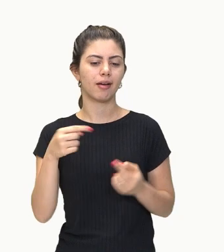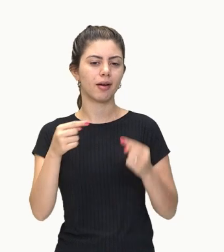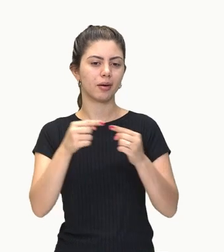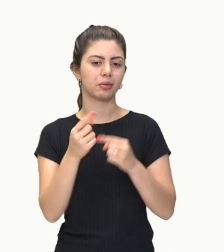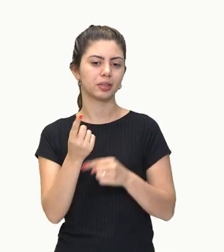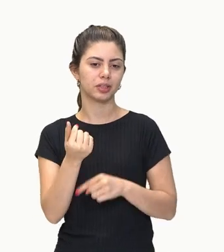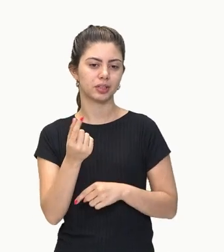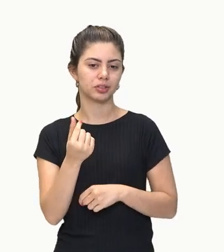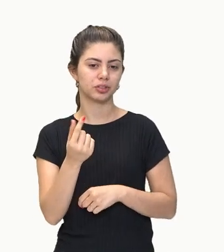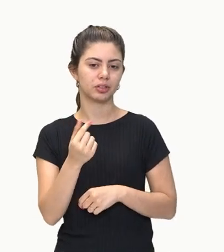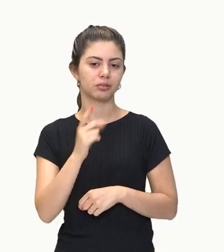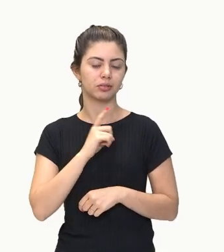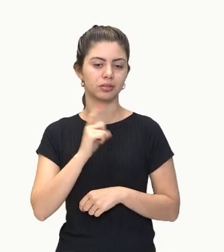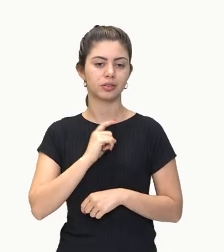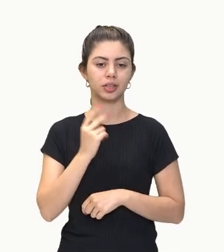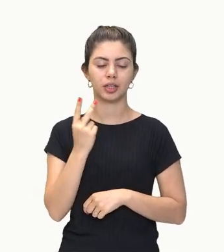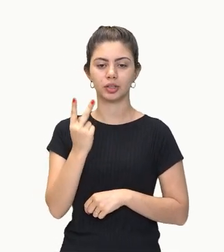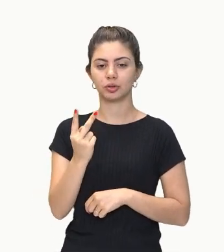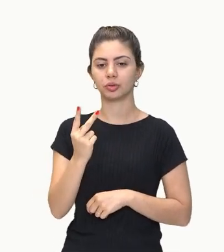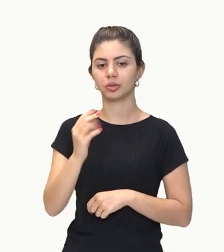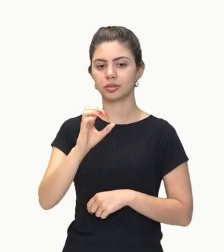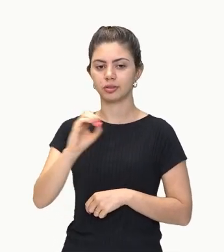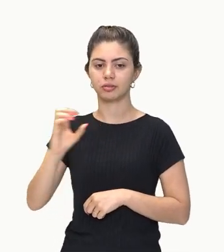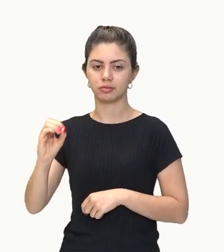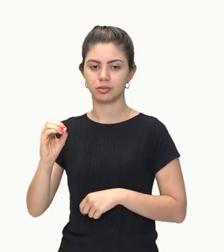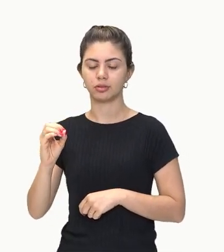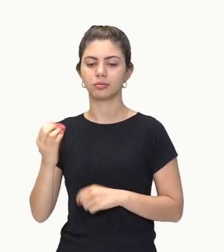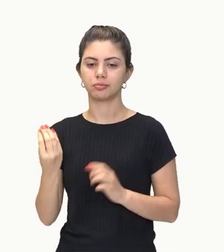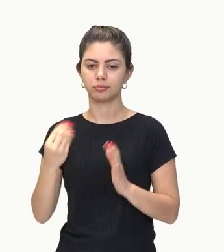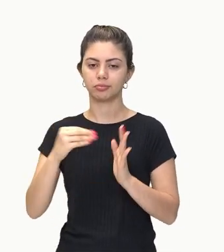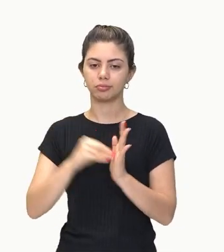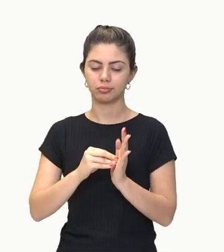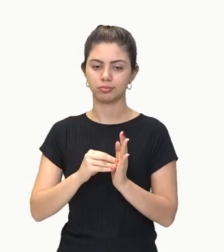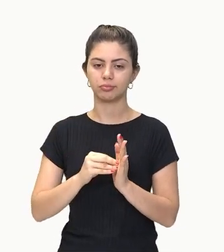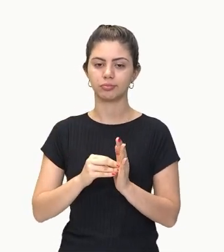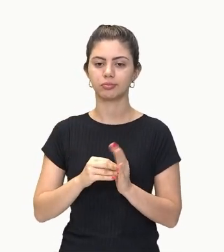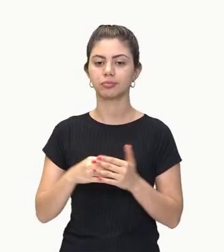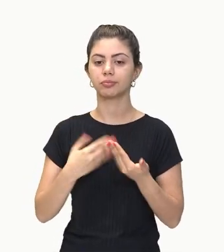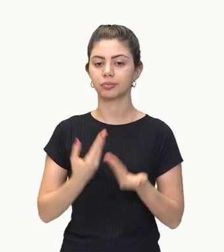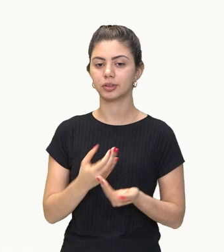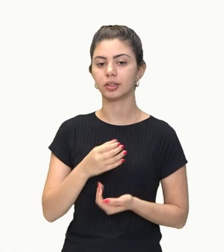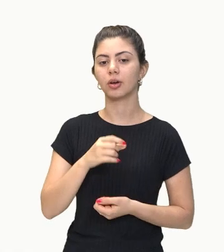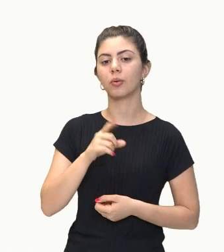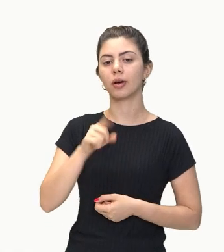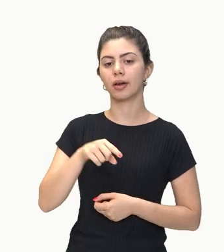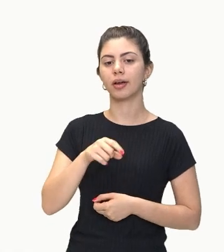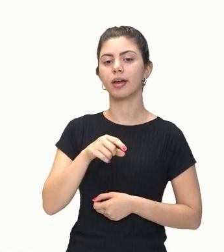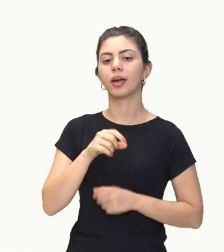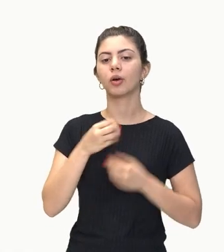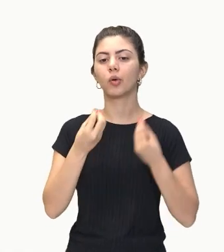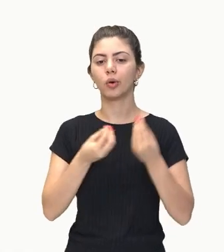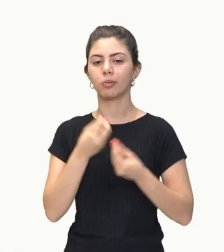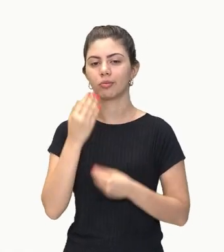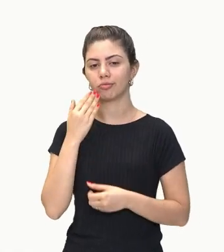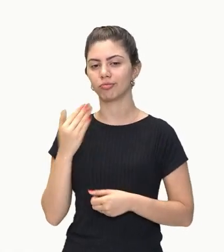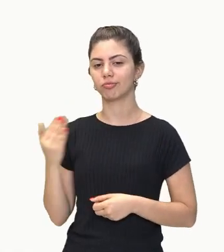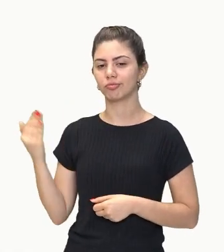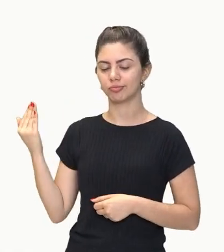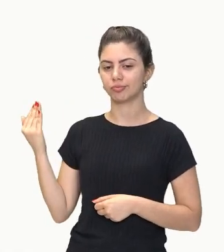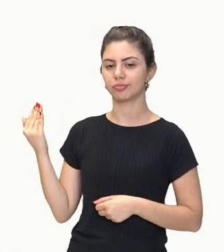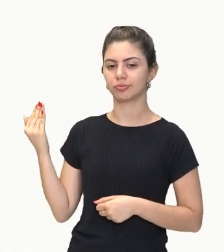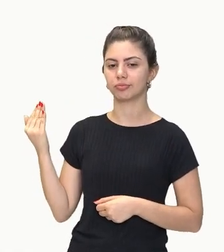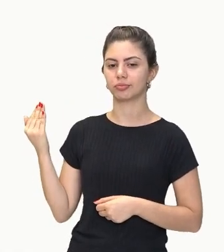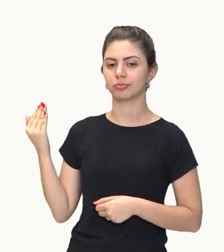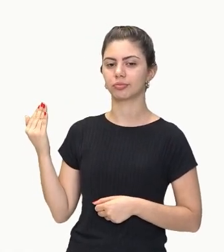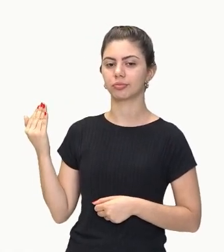sempre dinheiro tem duas casas decimais depois da vírgula. Por isso que o 8,50. Tudo bem? Então, aqui o